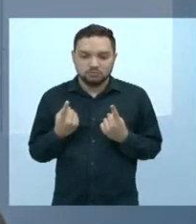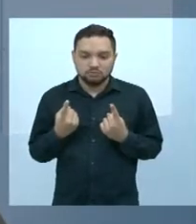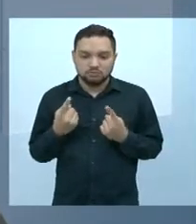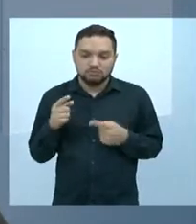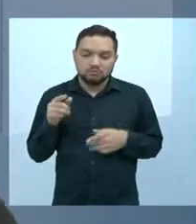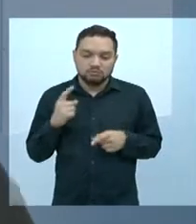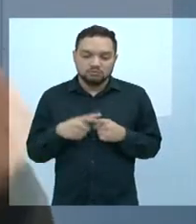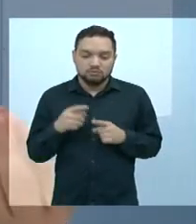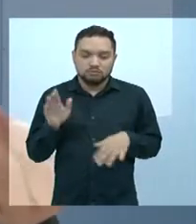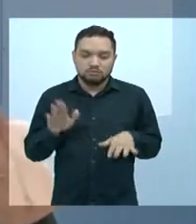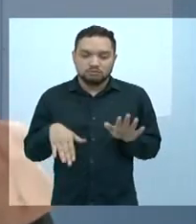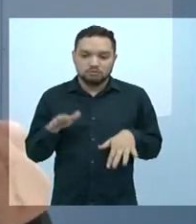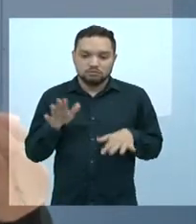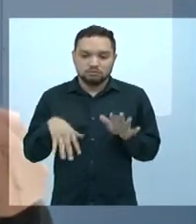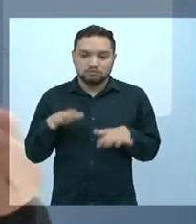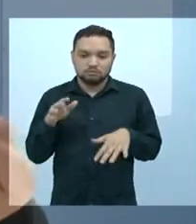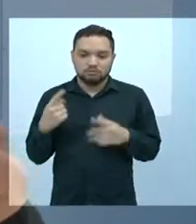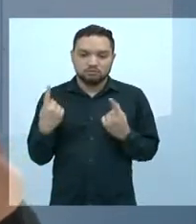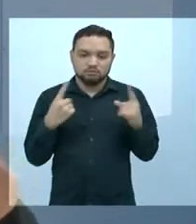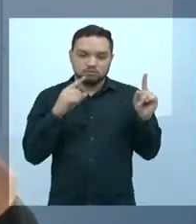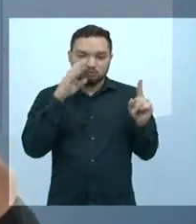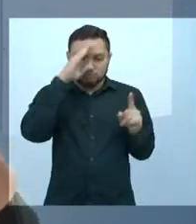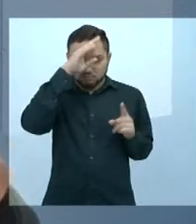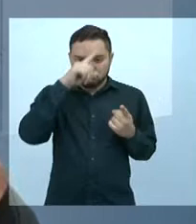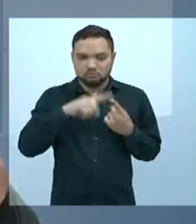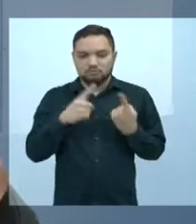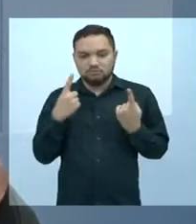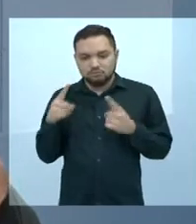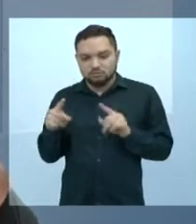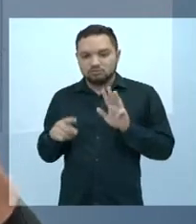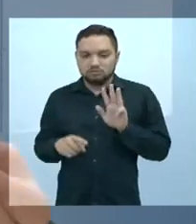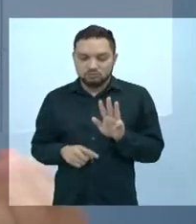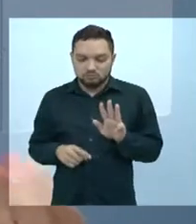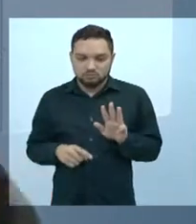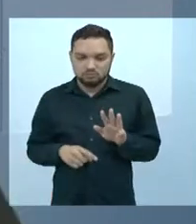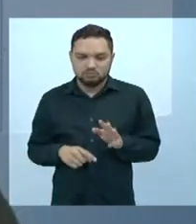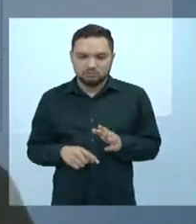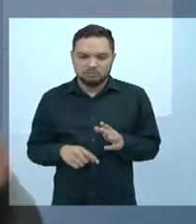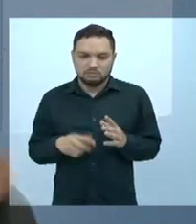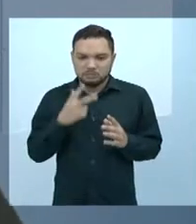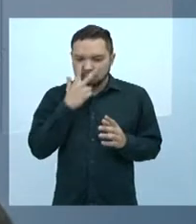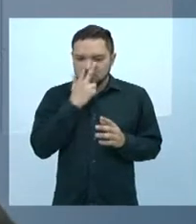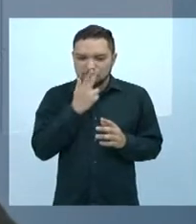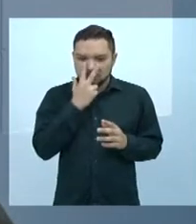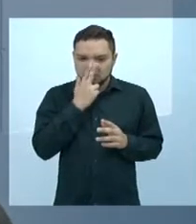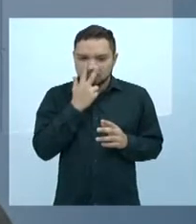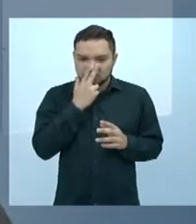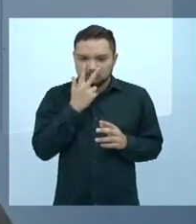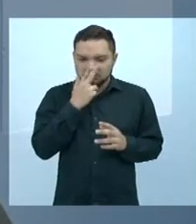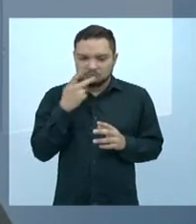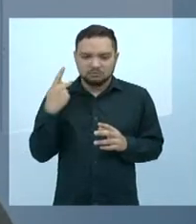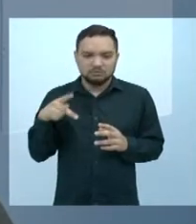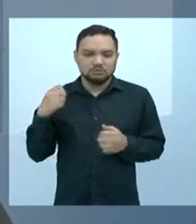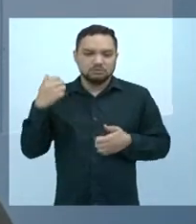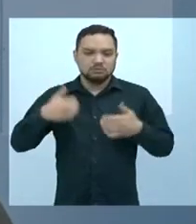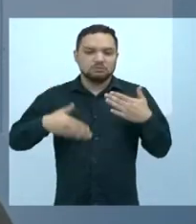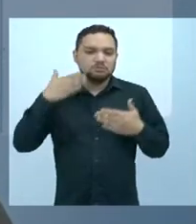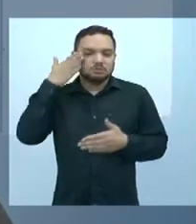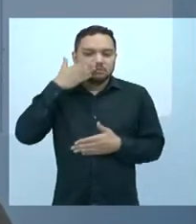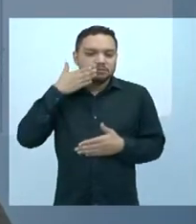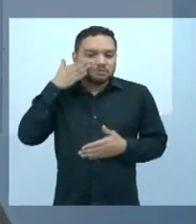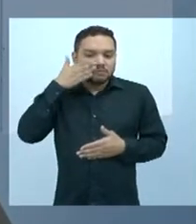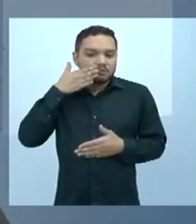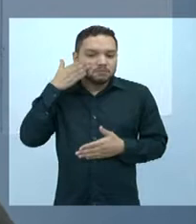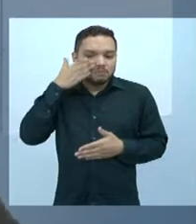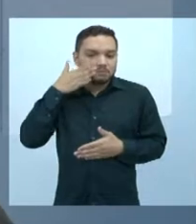às vezes, atacar o governo de Jair Bolsonaro e atacar o ex-presidente Lula, quer dizer, o discurso dele perde um pouco